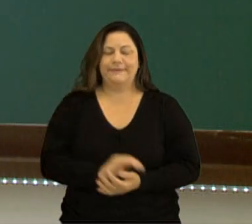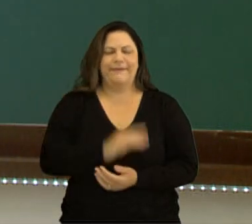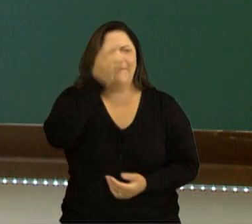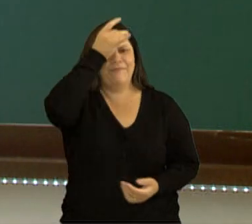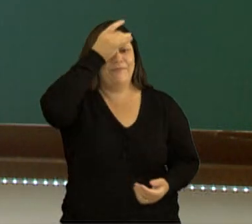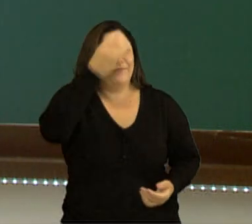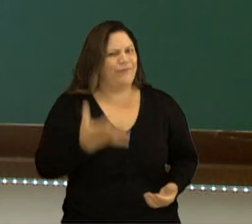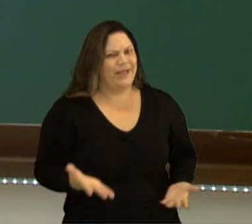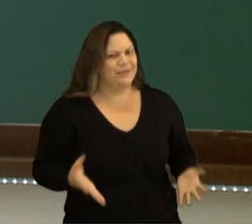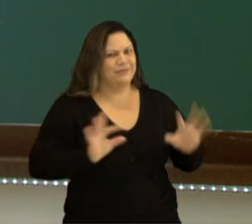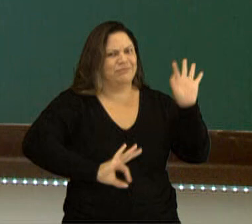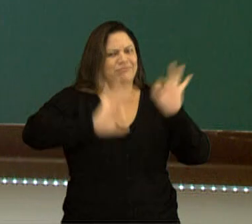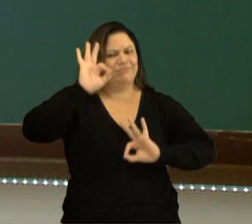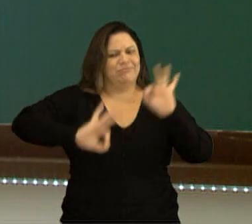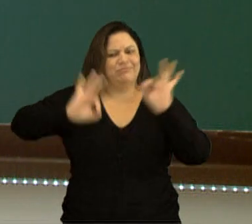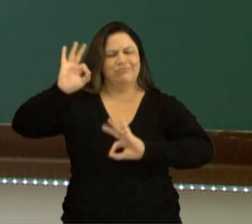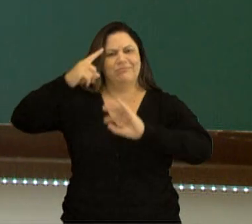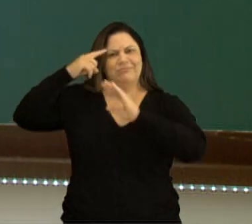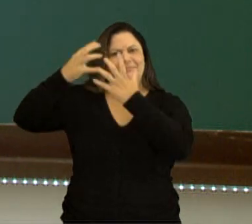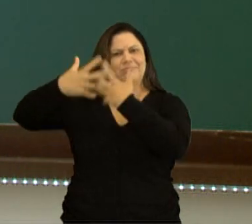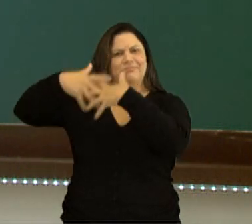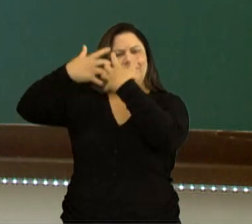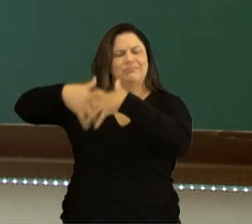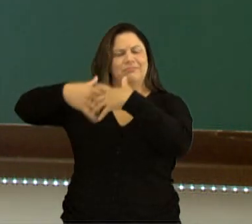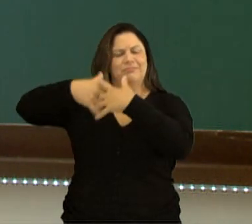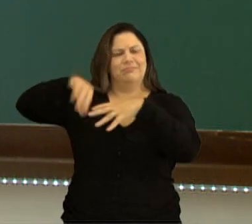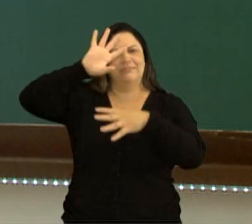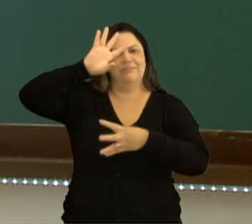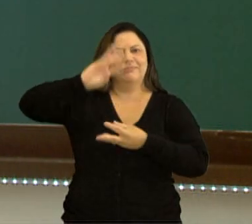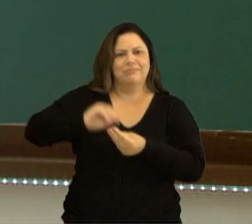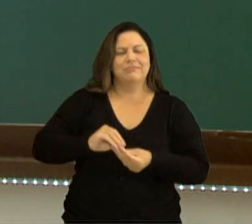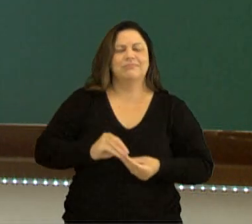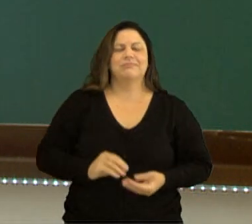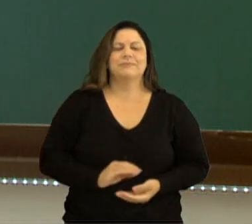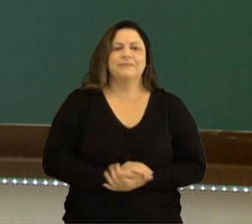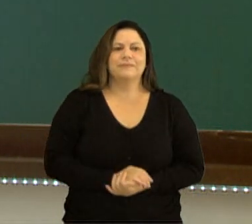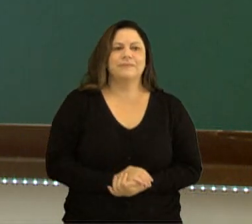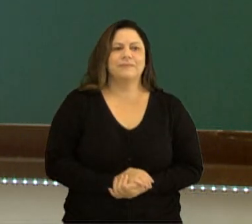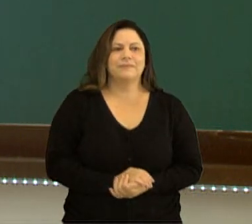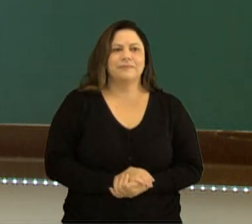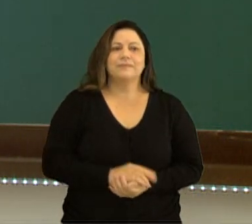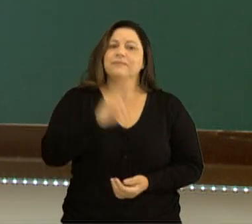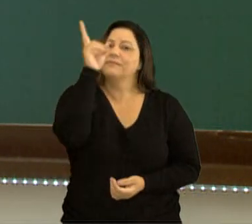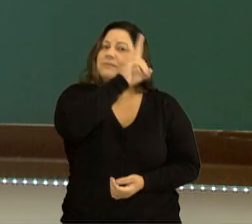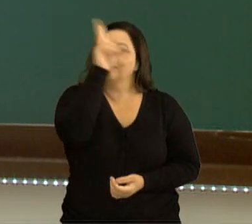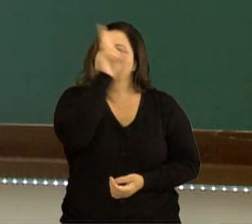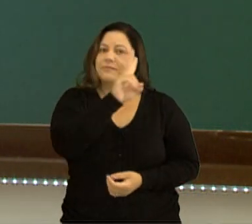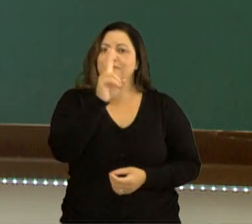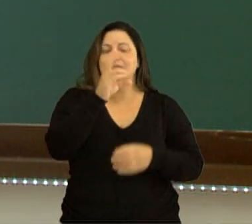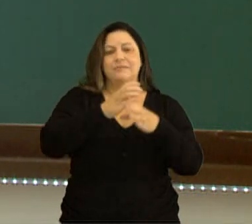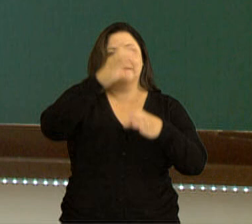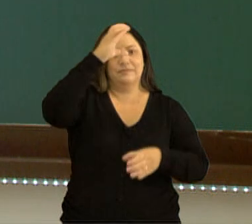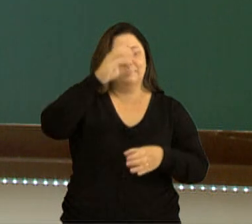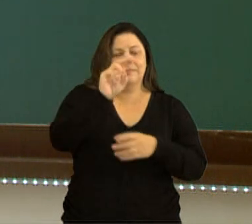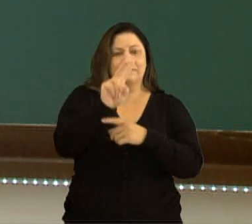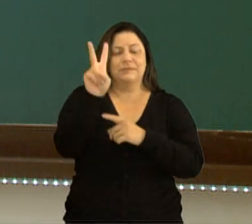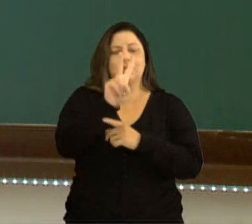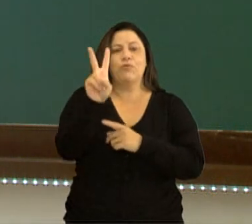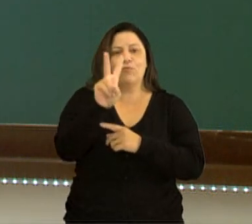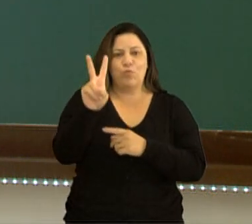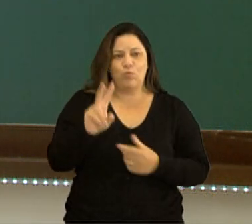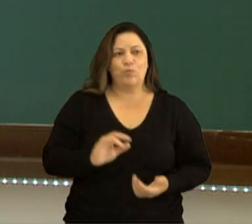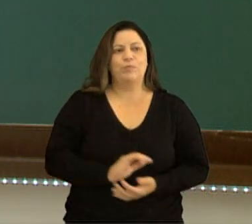É só organizar o raciocínio, resolver, vai ser bem tranquilo. Relembrando agora a questão do volume, que a gente já falou lá